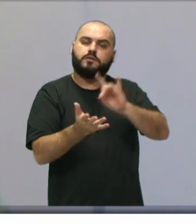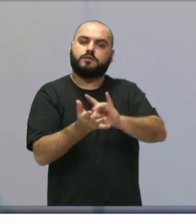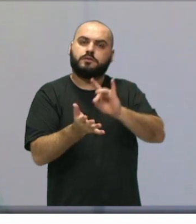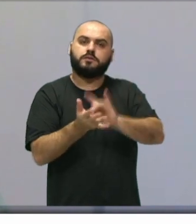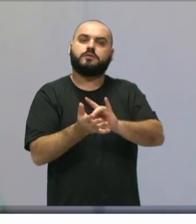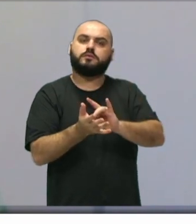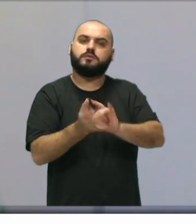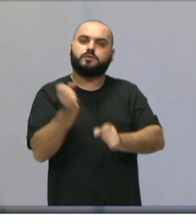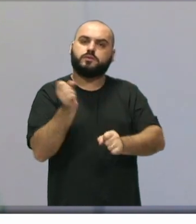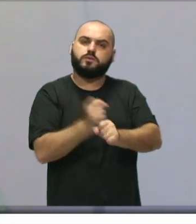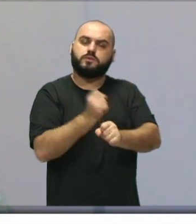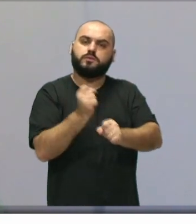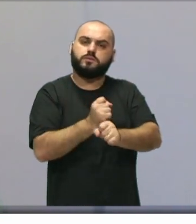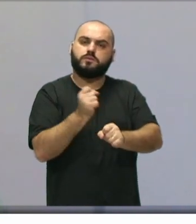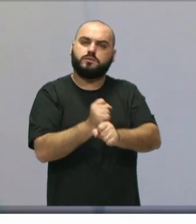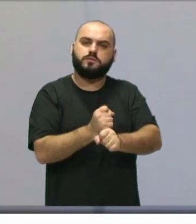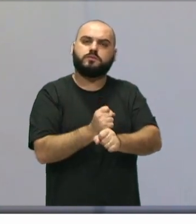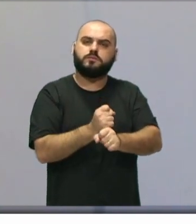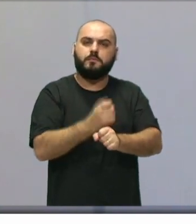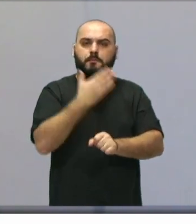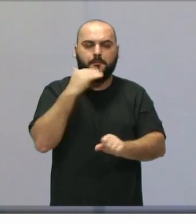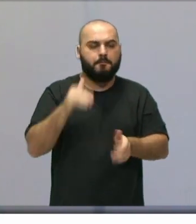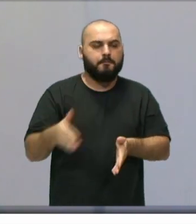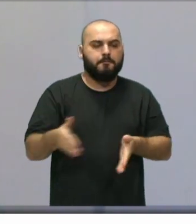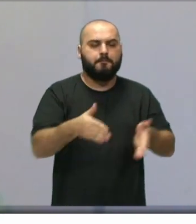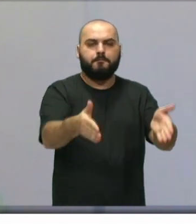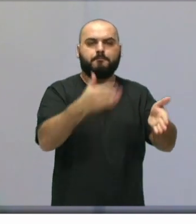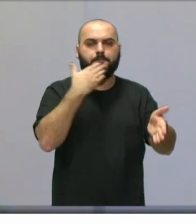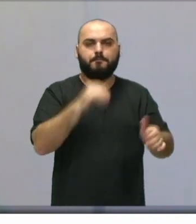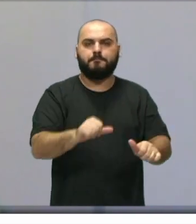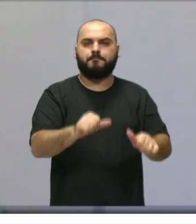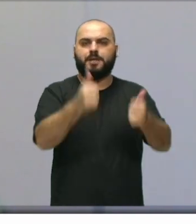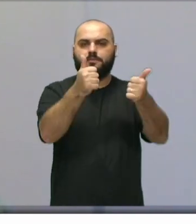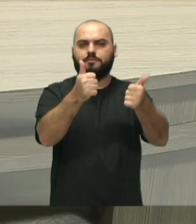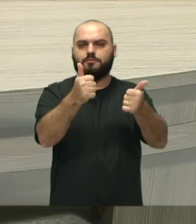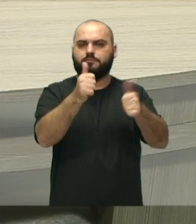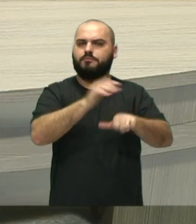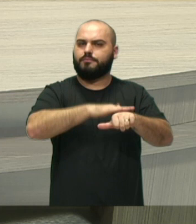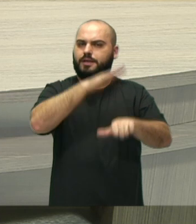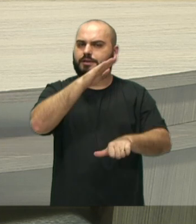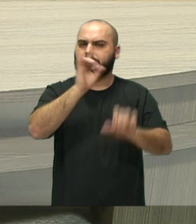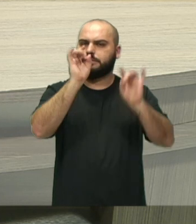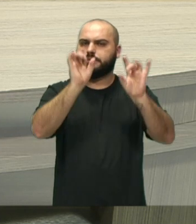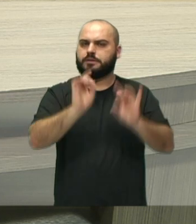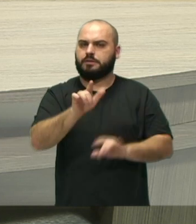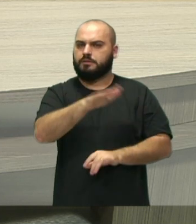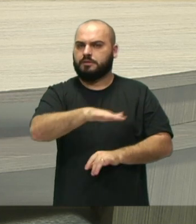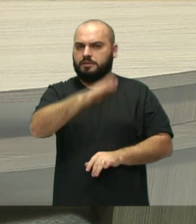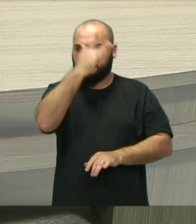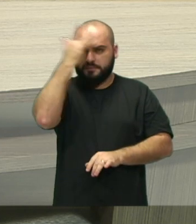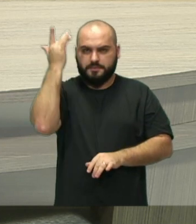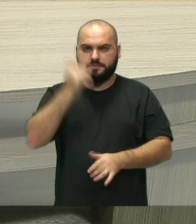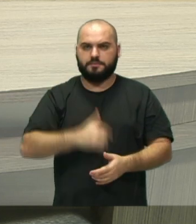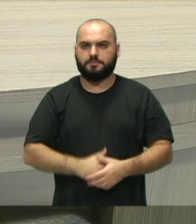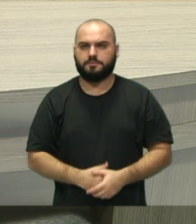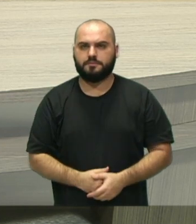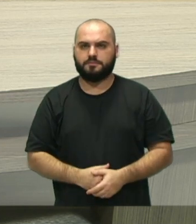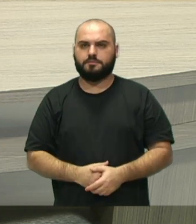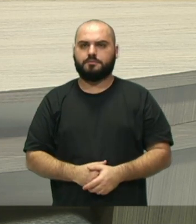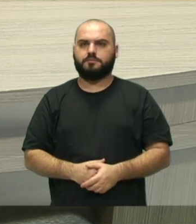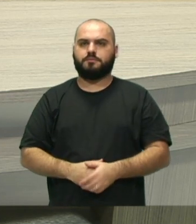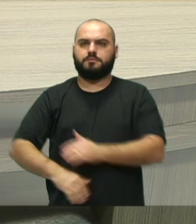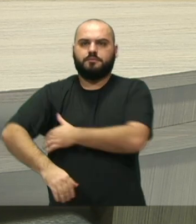construir um processo, um caminho de melhor, um caminho terapêutico mais produtivo para essas pacientes. Pois é,